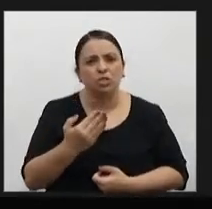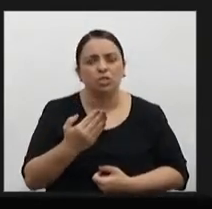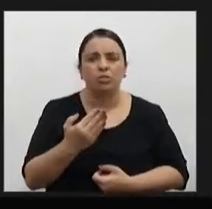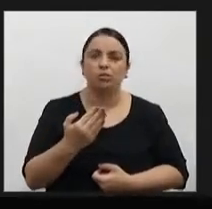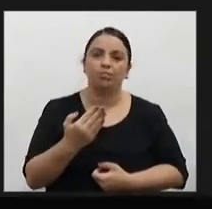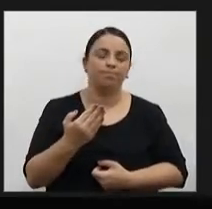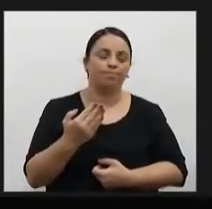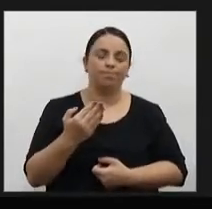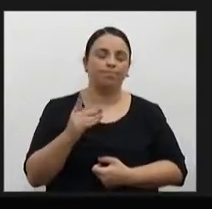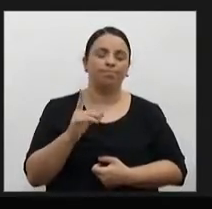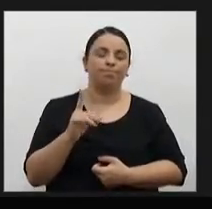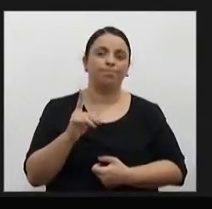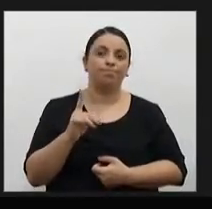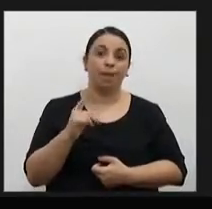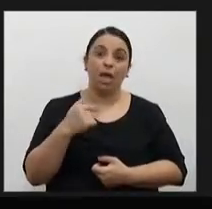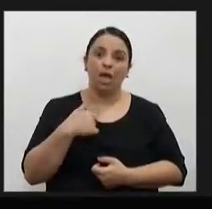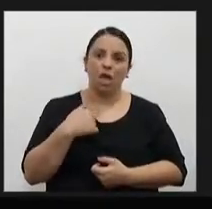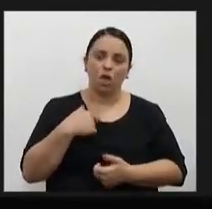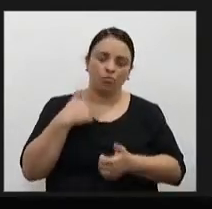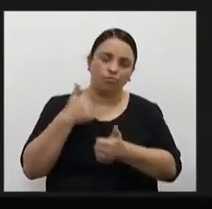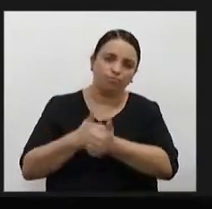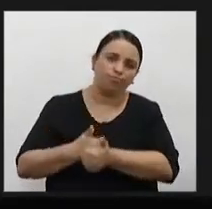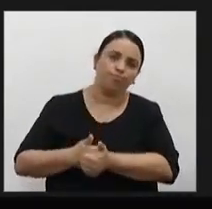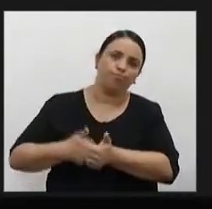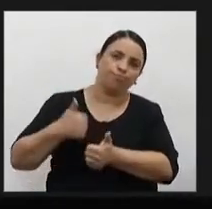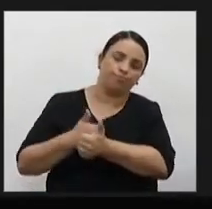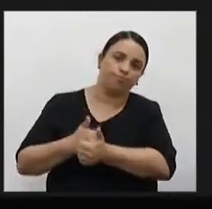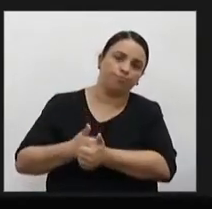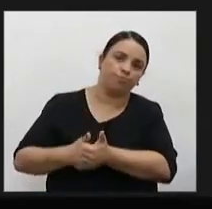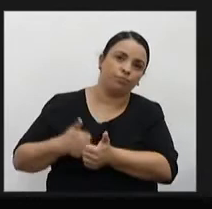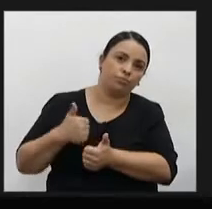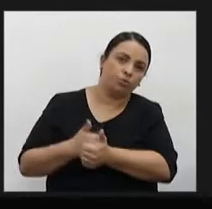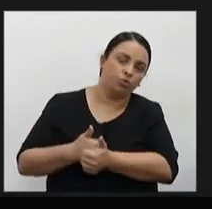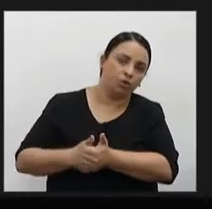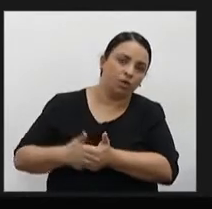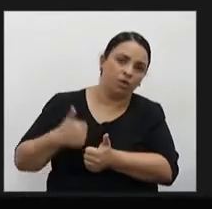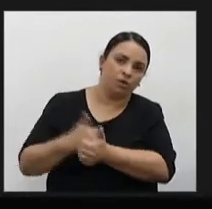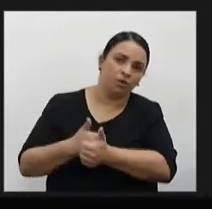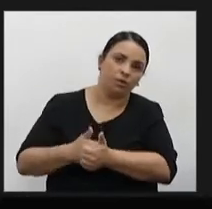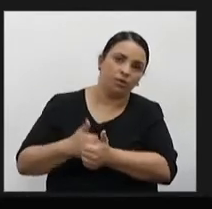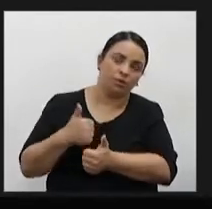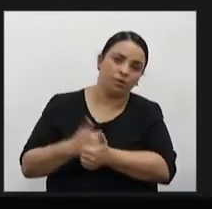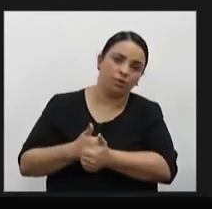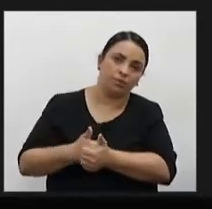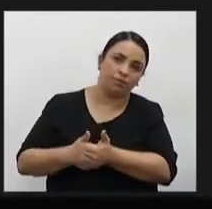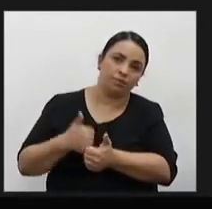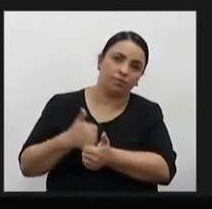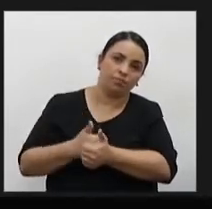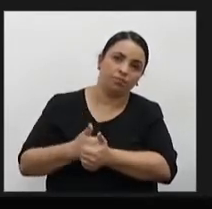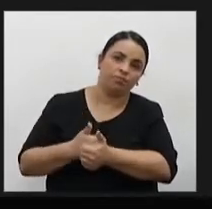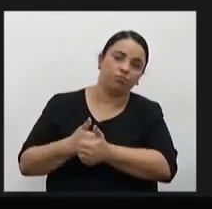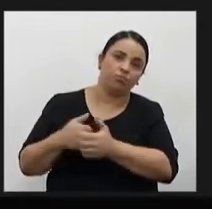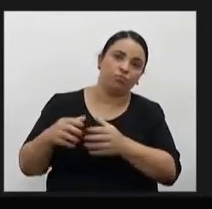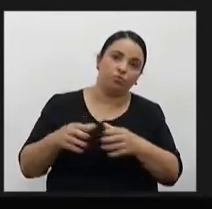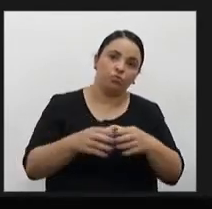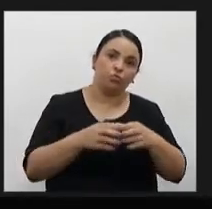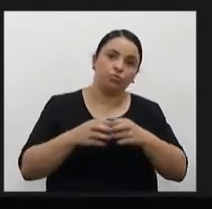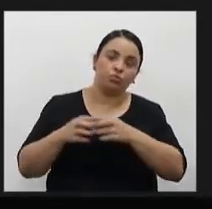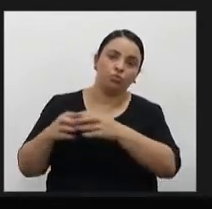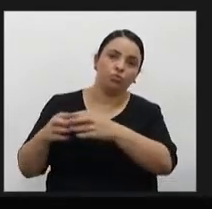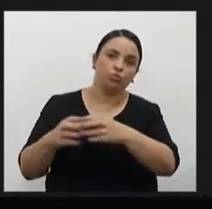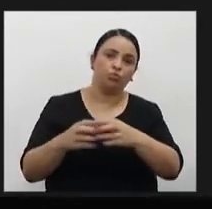estou na luta, desde os comitês pré-constituintes, essa luta, e